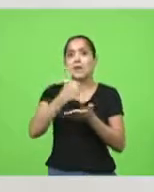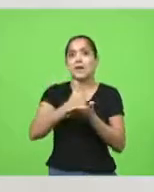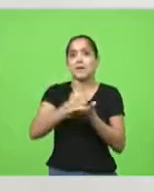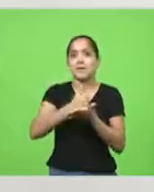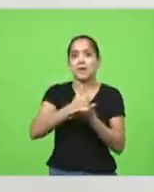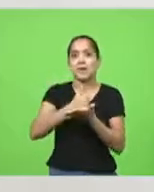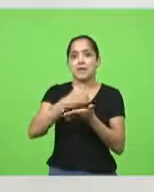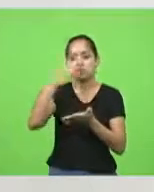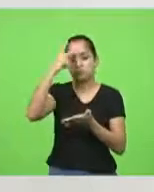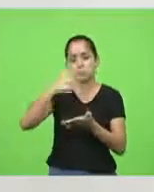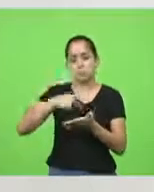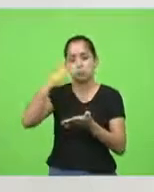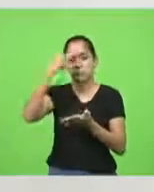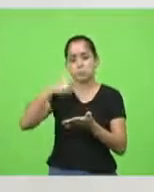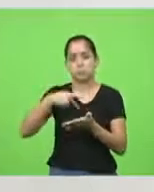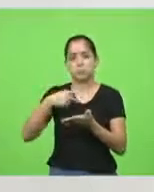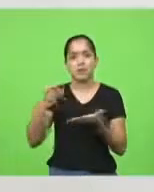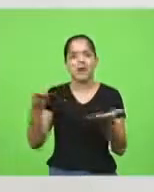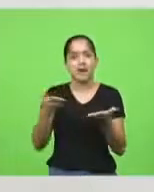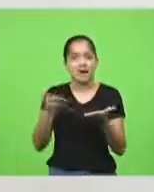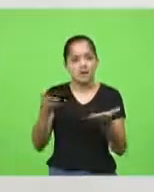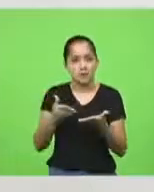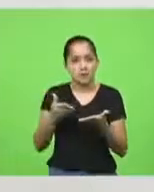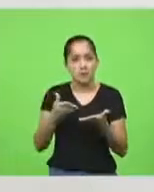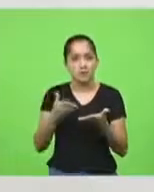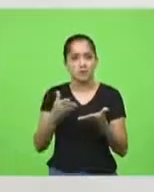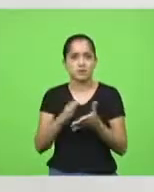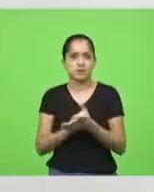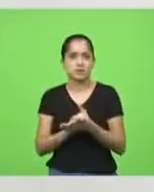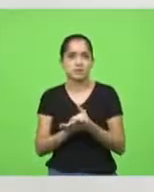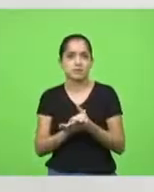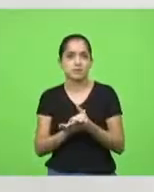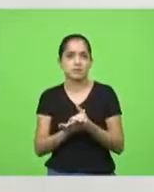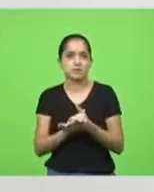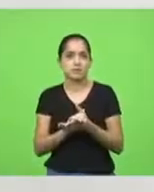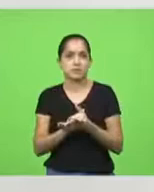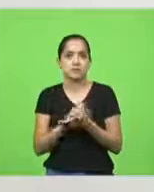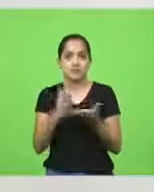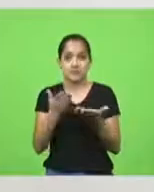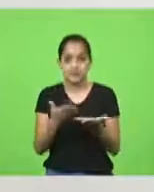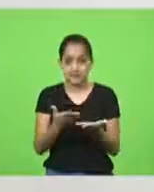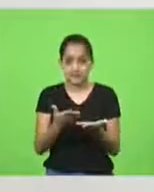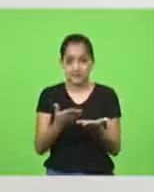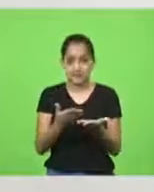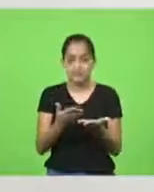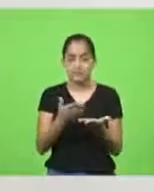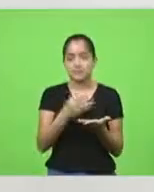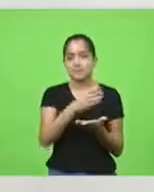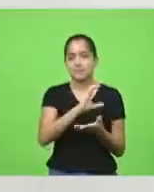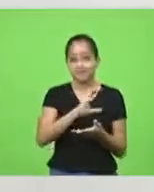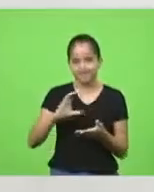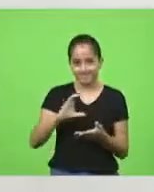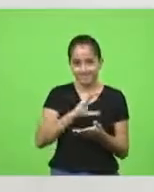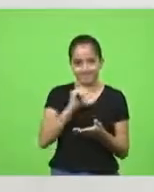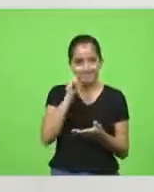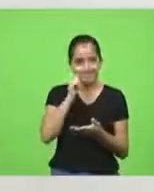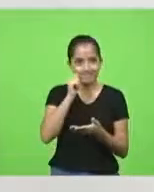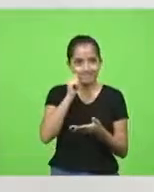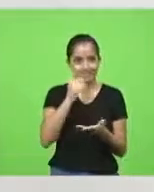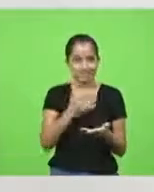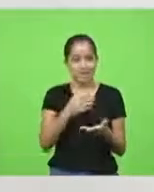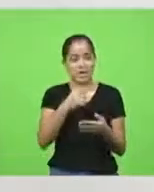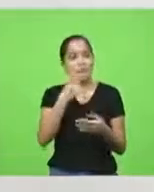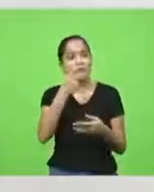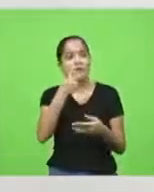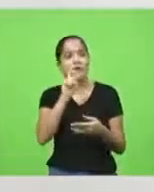vai questionar se o médico vai receitar ou não. E nessa da minha cunhada, que atenderam ela, disseram lá para ela, lá